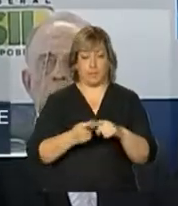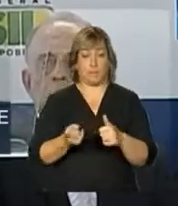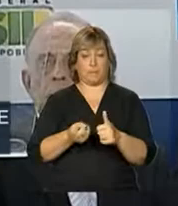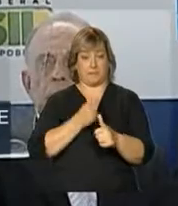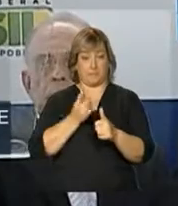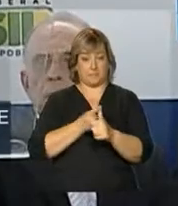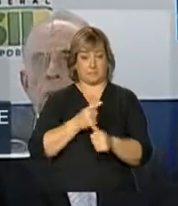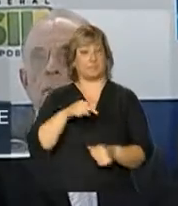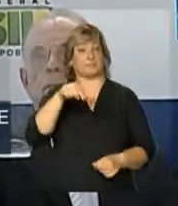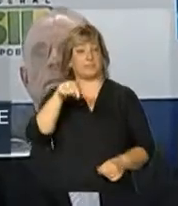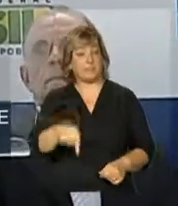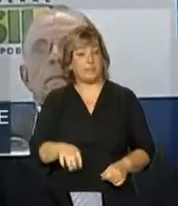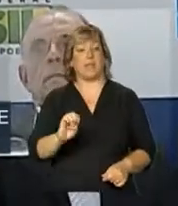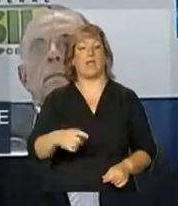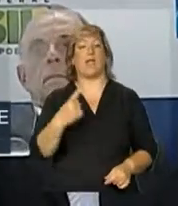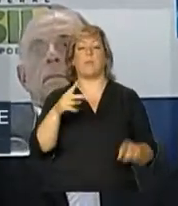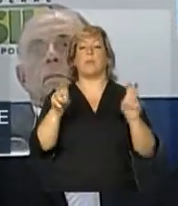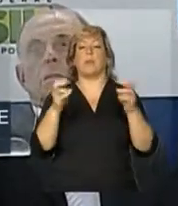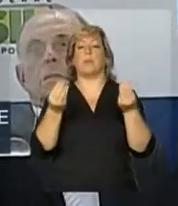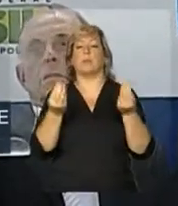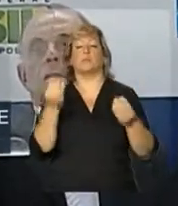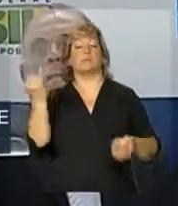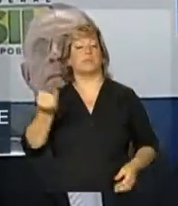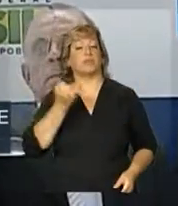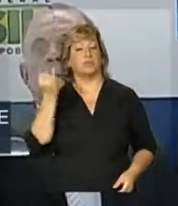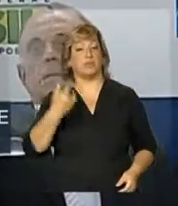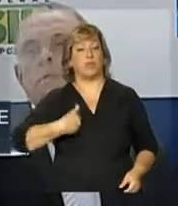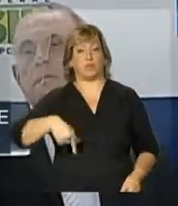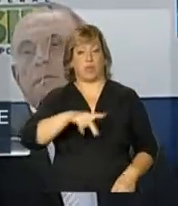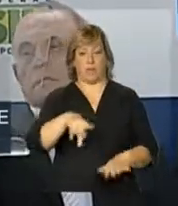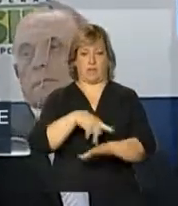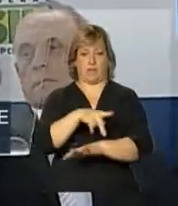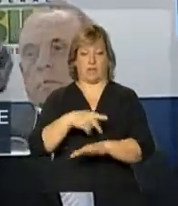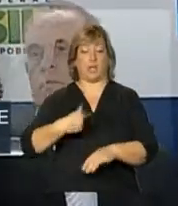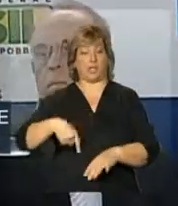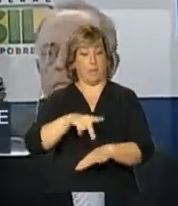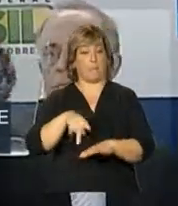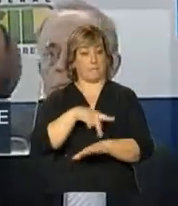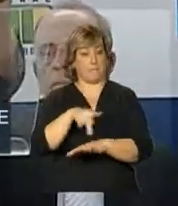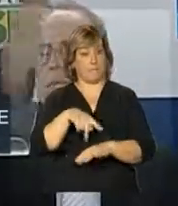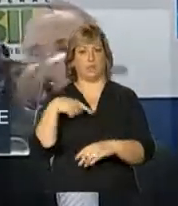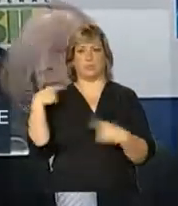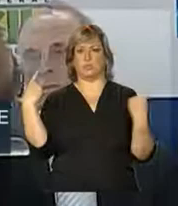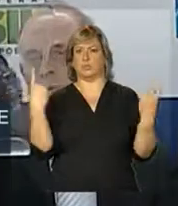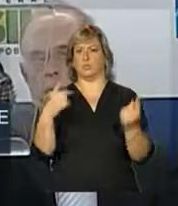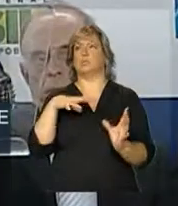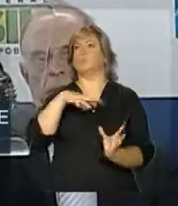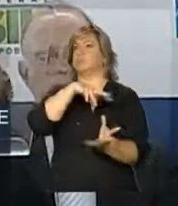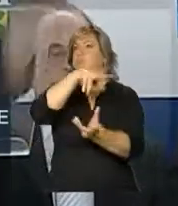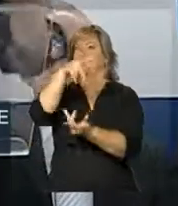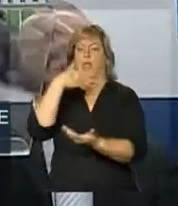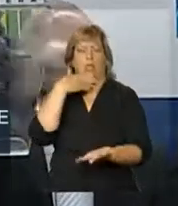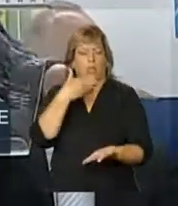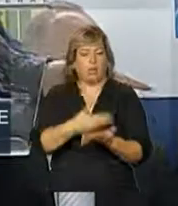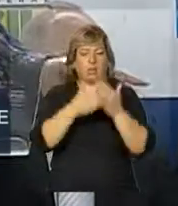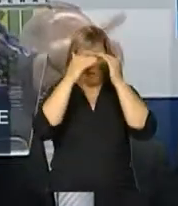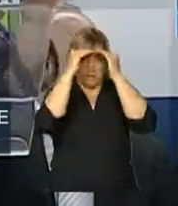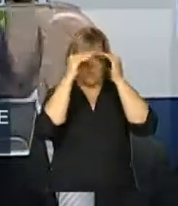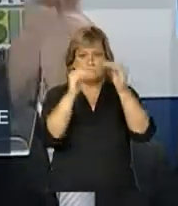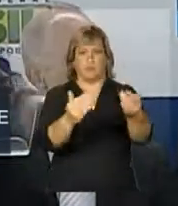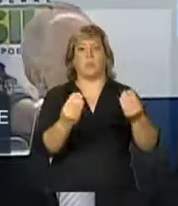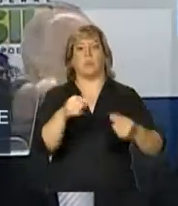essa é uma questão muito importante para o nosso país. Nosso país será respeitado quanto mais